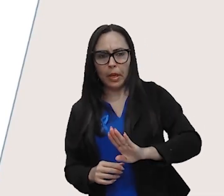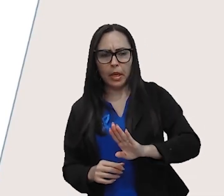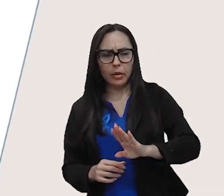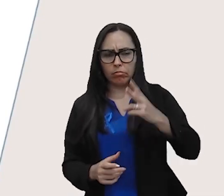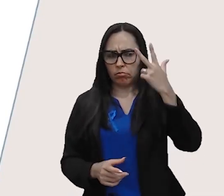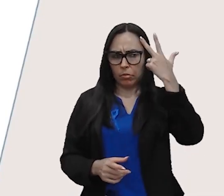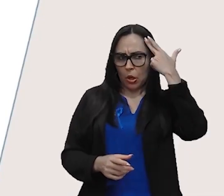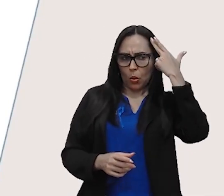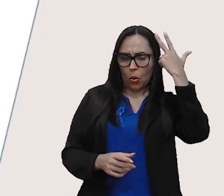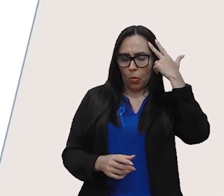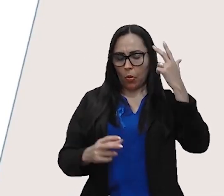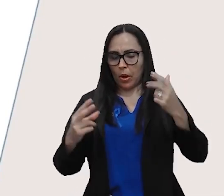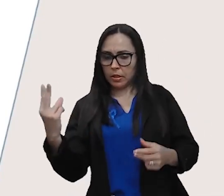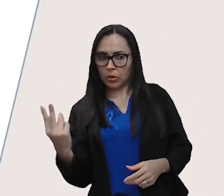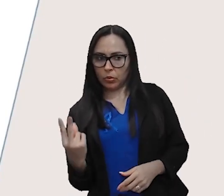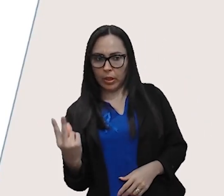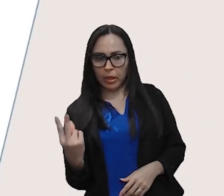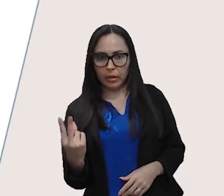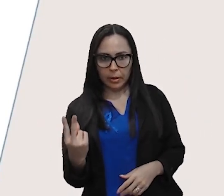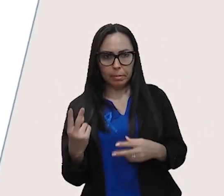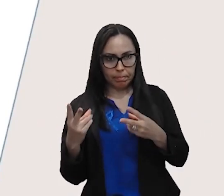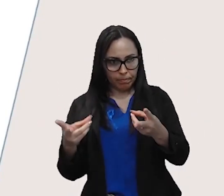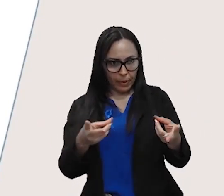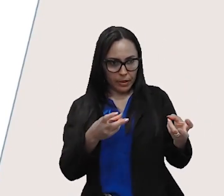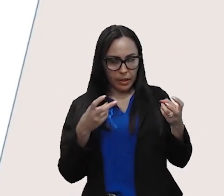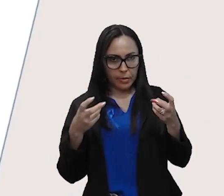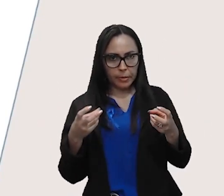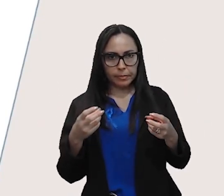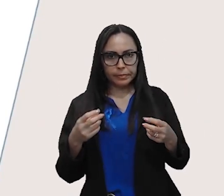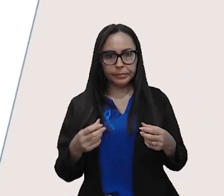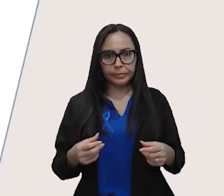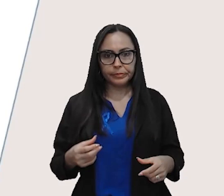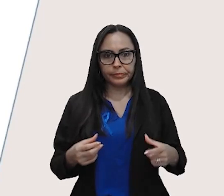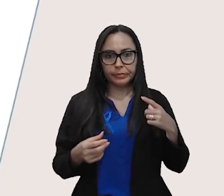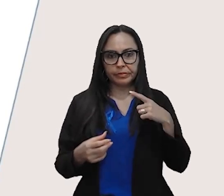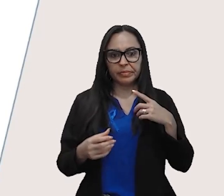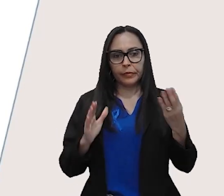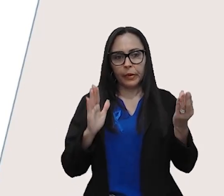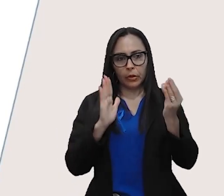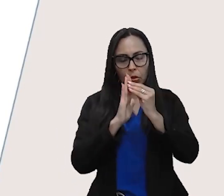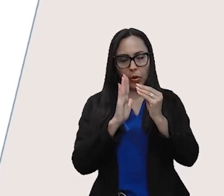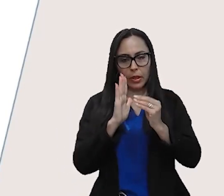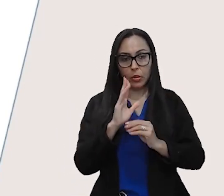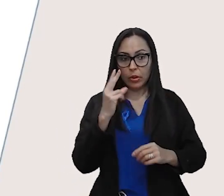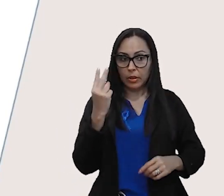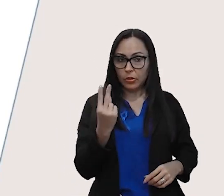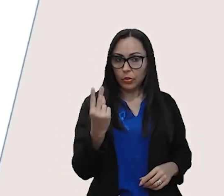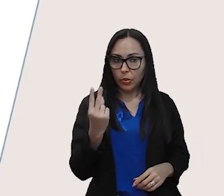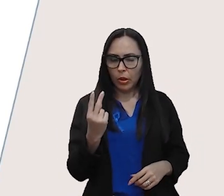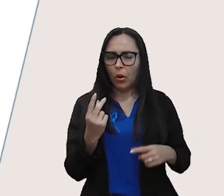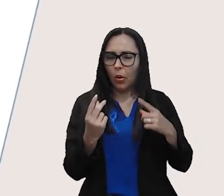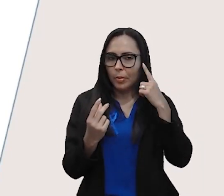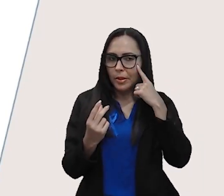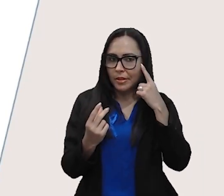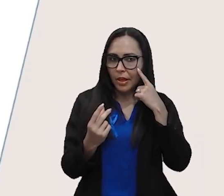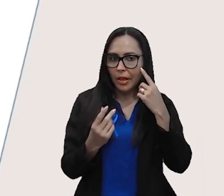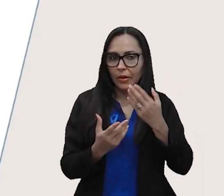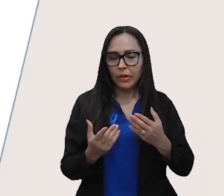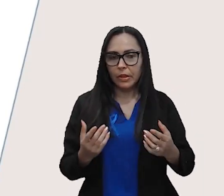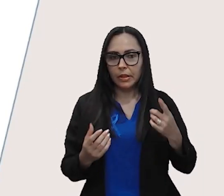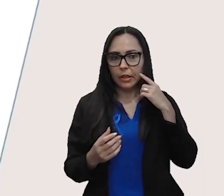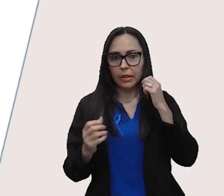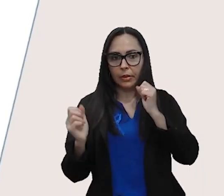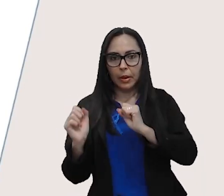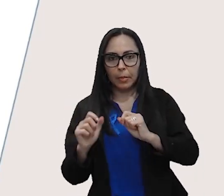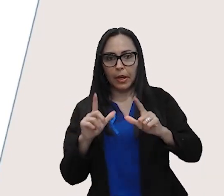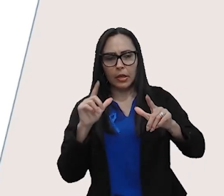comum a essas duas retas, percebe? E quando eu tenho essa colocação dessas duas retas, observe que aqui aparece